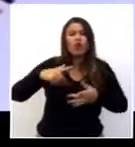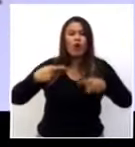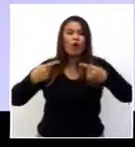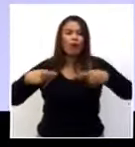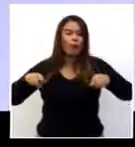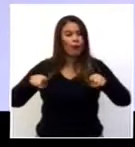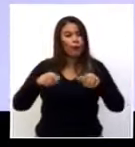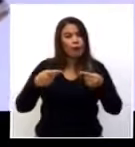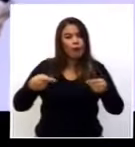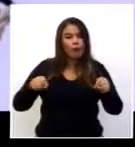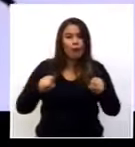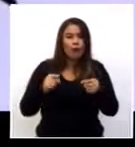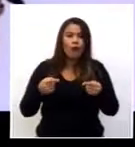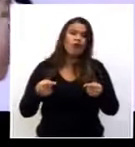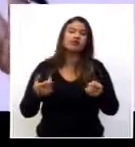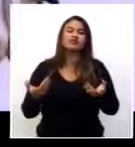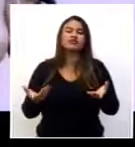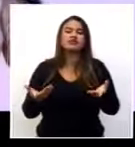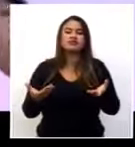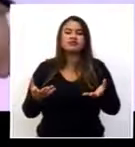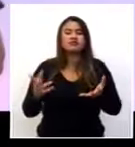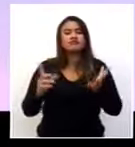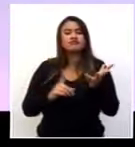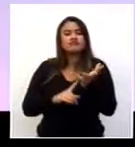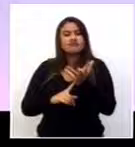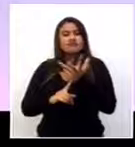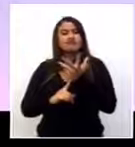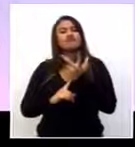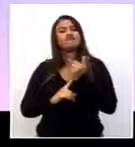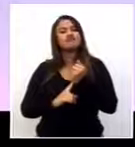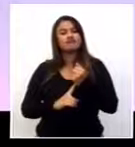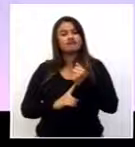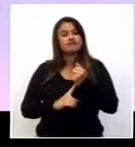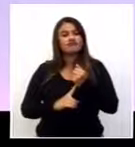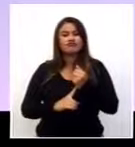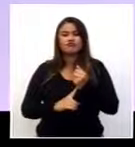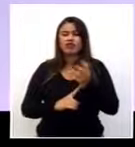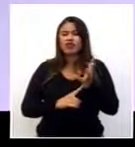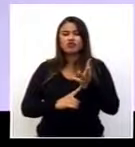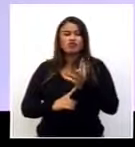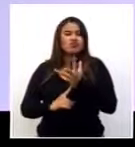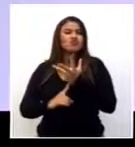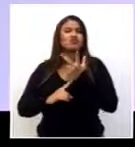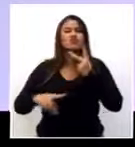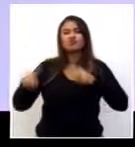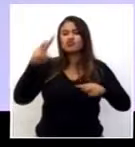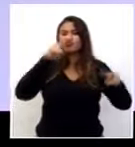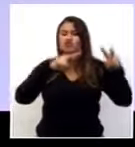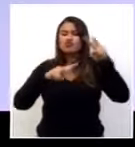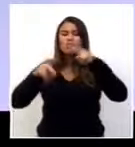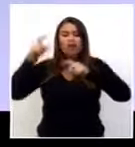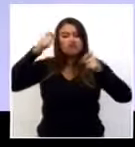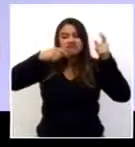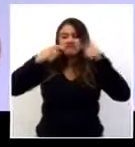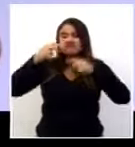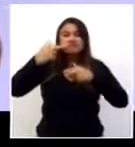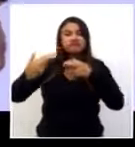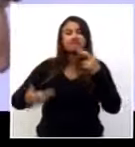música, a obra de arte, as artes visuais, as suas diferentes